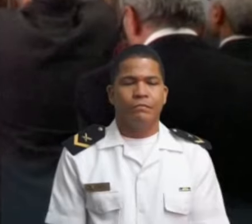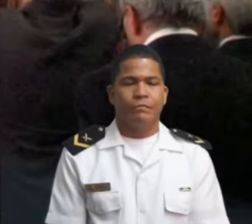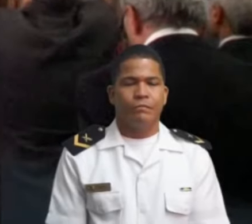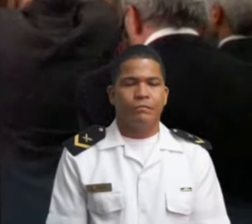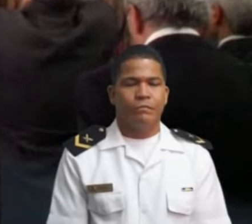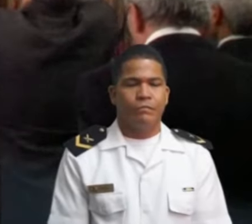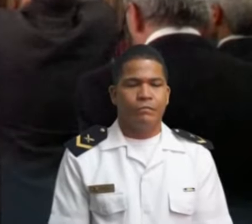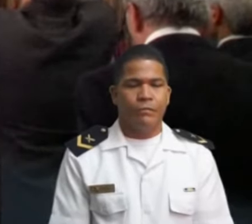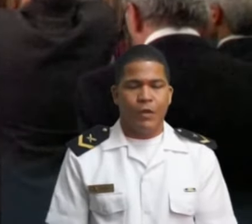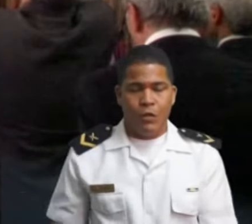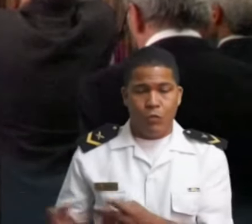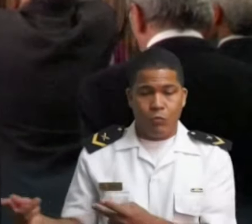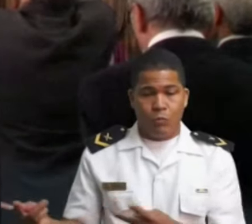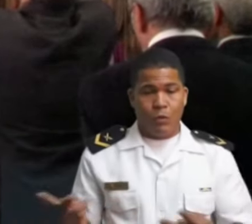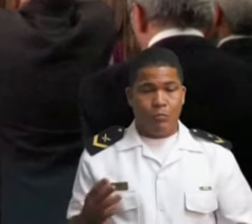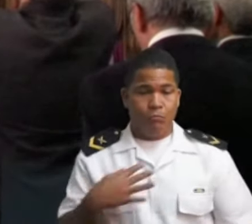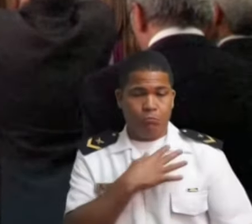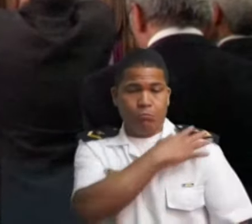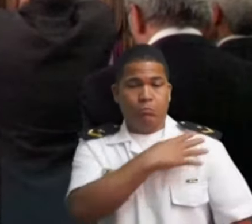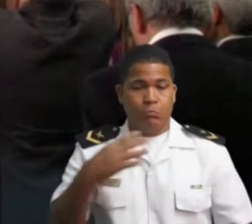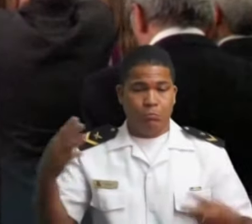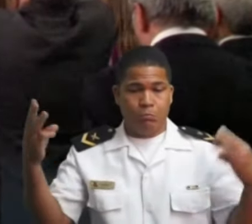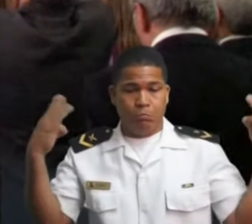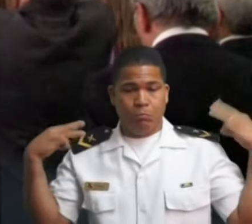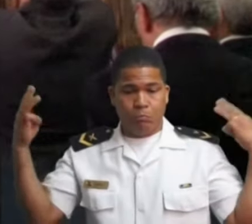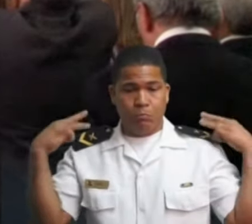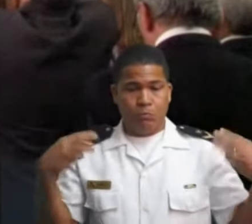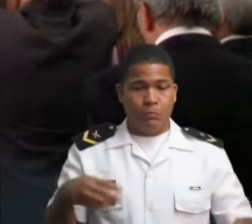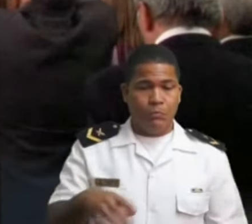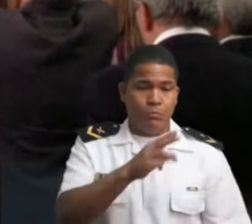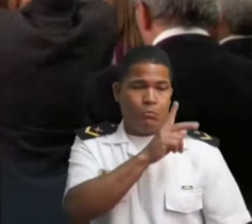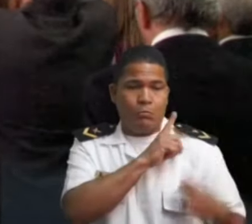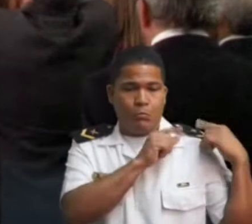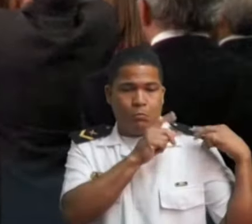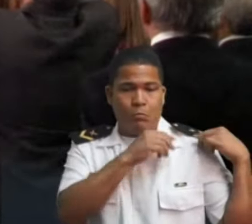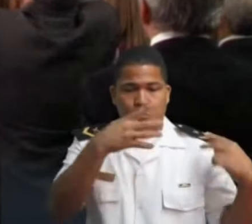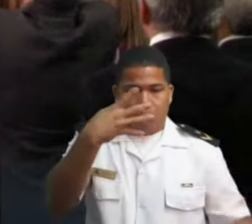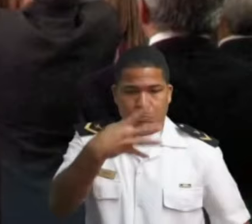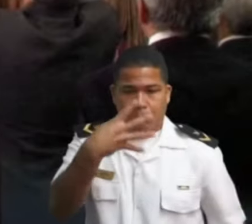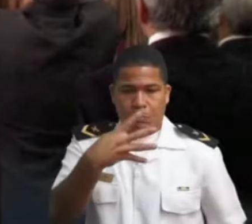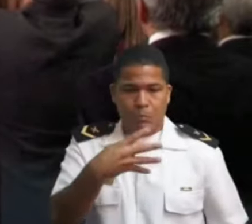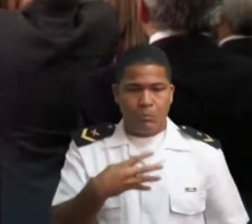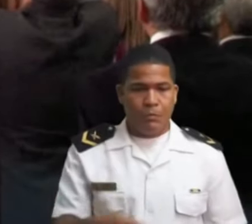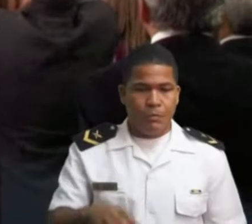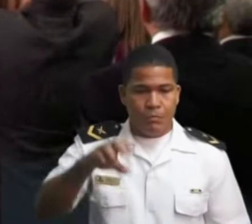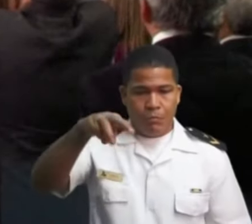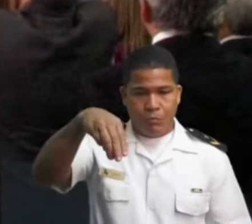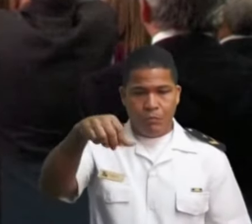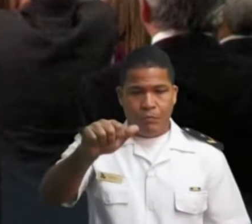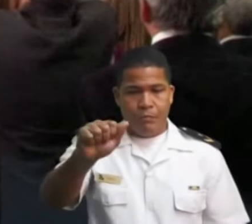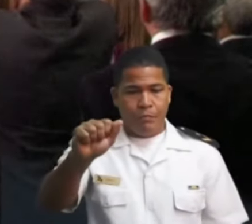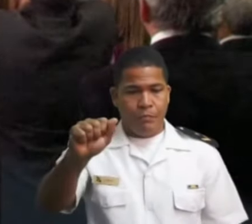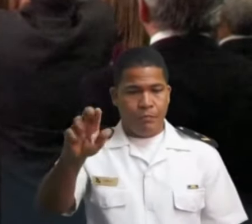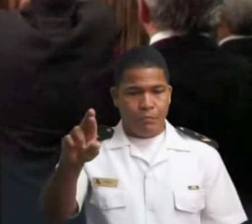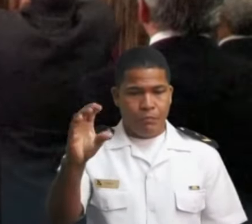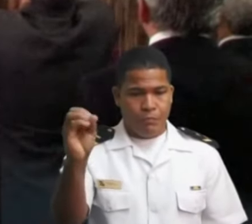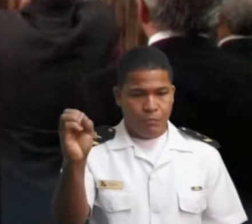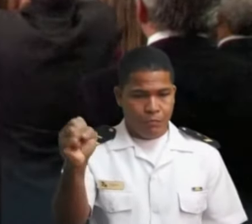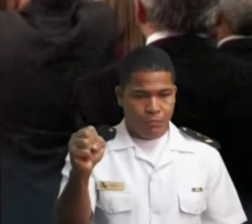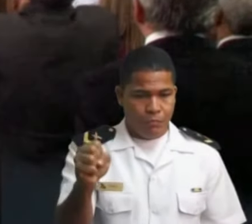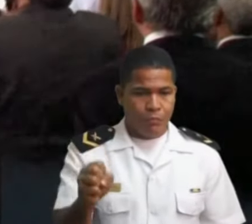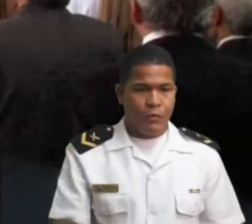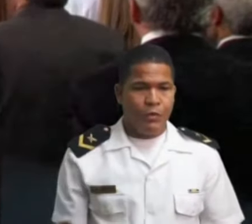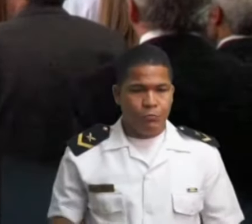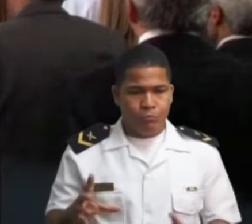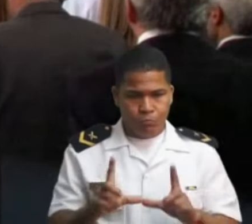Convido o senhor comandante da Marinha, almirante de esquadra, Marcos Sampaio Olsen, para presidir esta sessão solene.